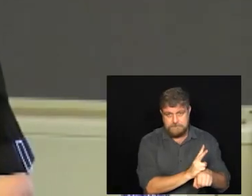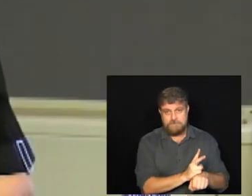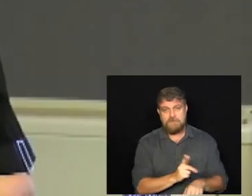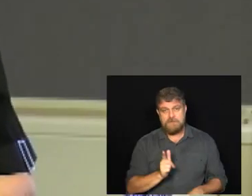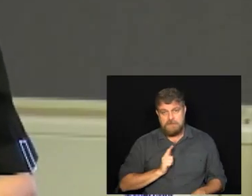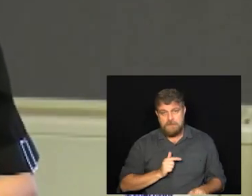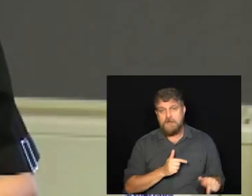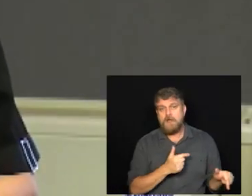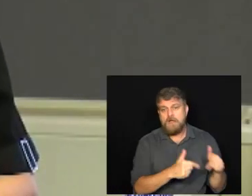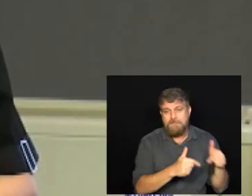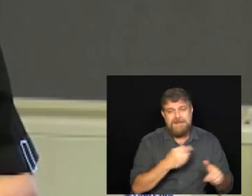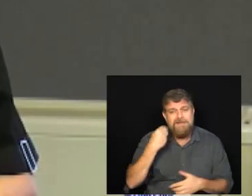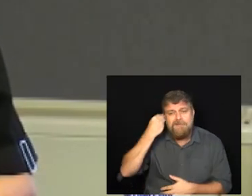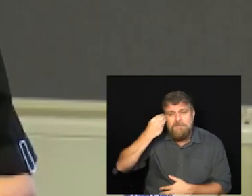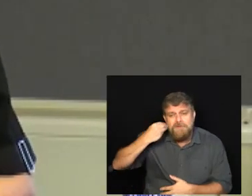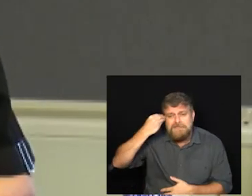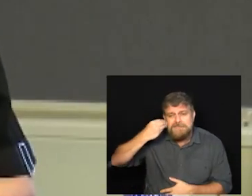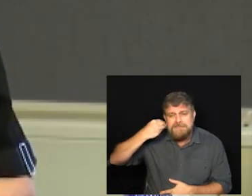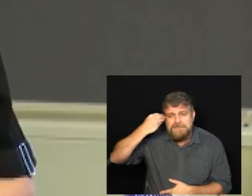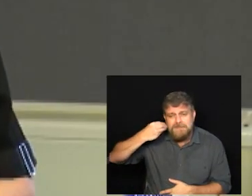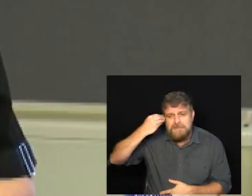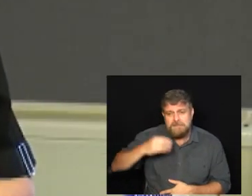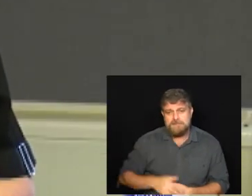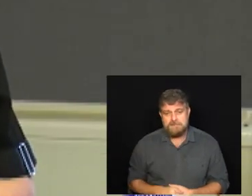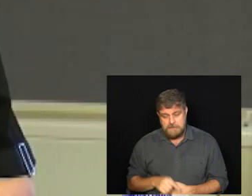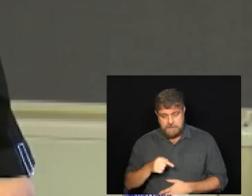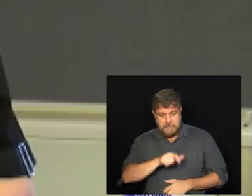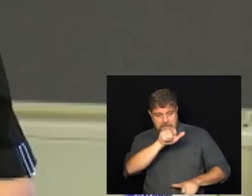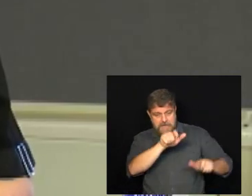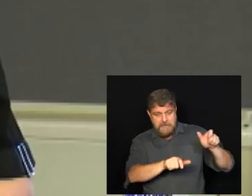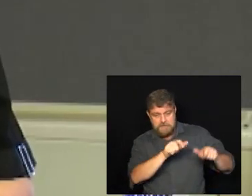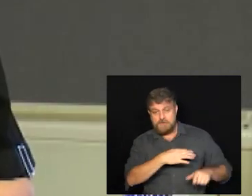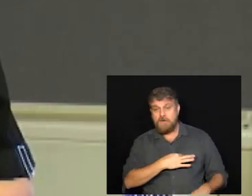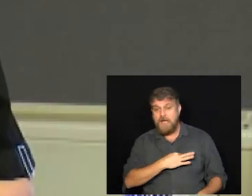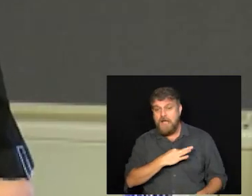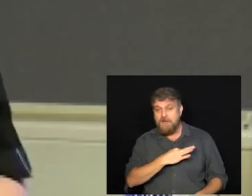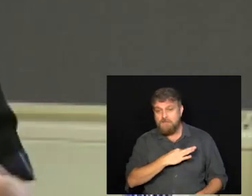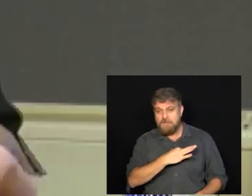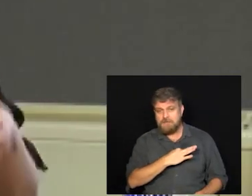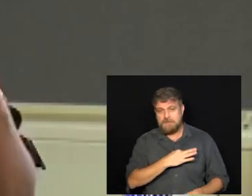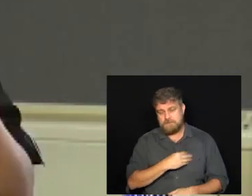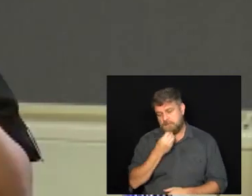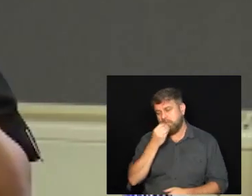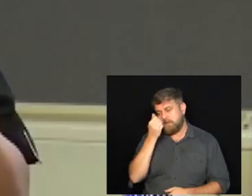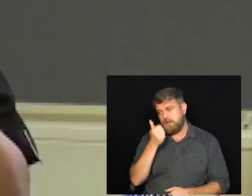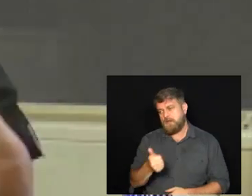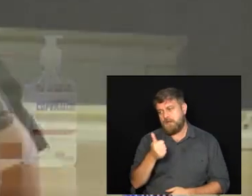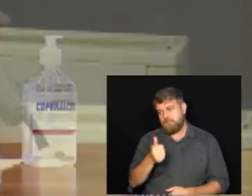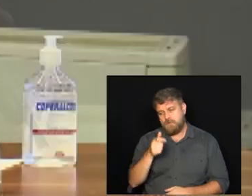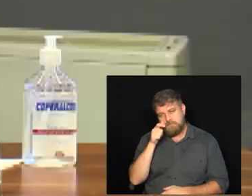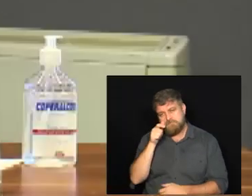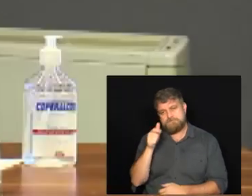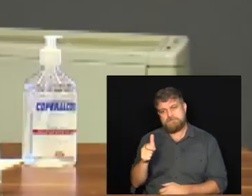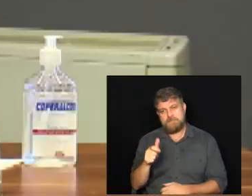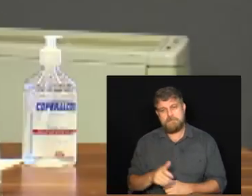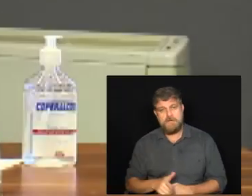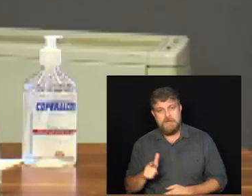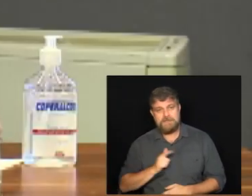saúde com muita experiência. Então, se essas pessoas se voluntariarem, seria bastante interessante.